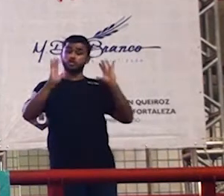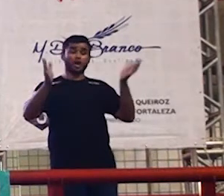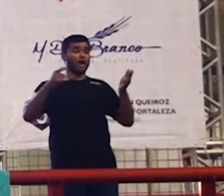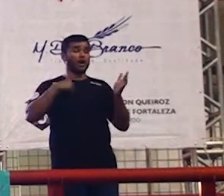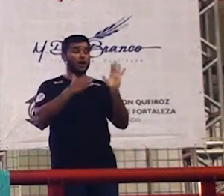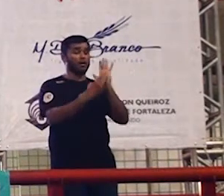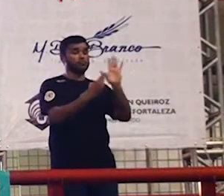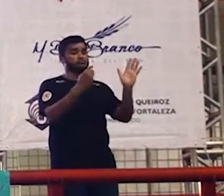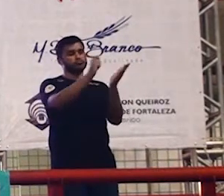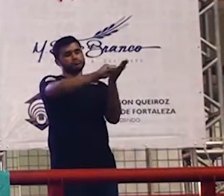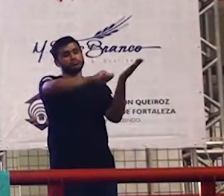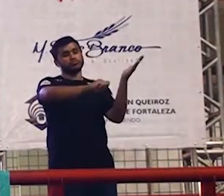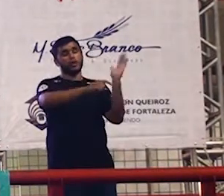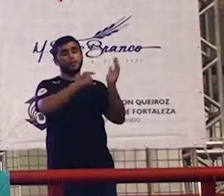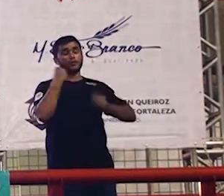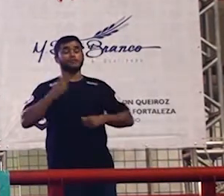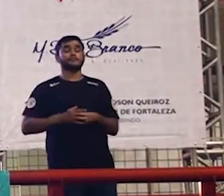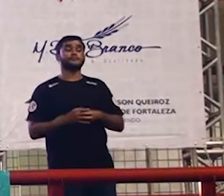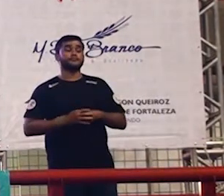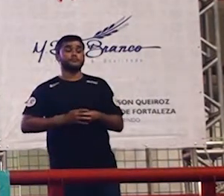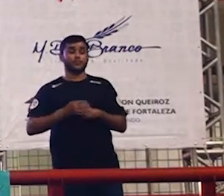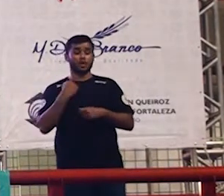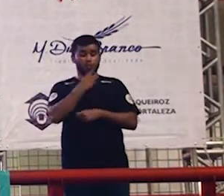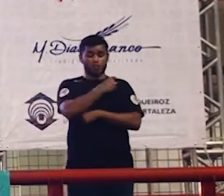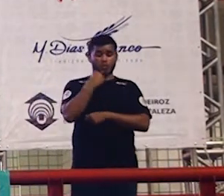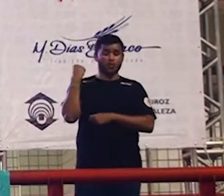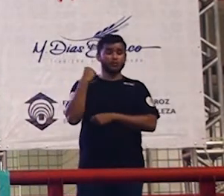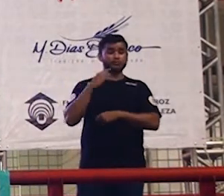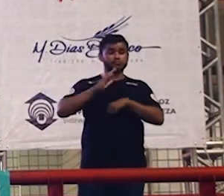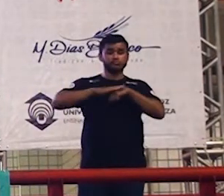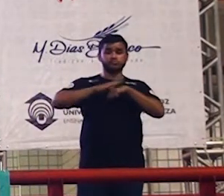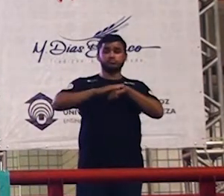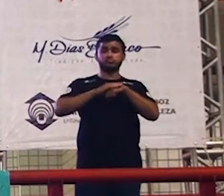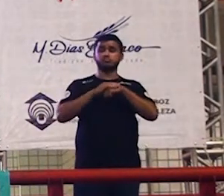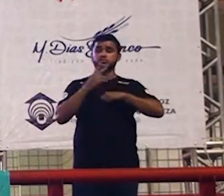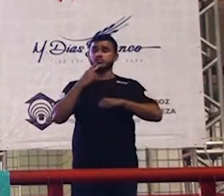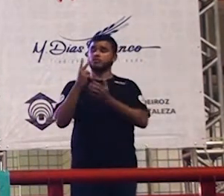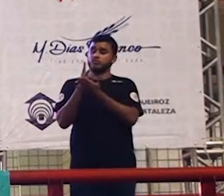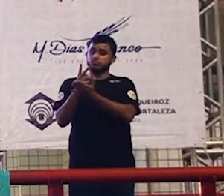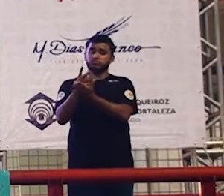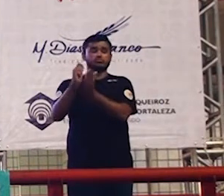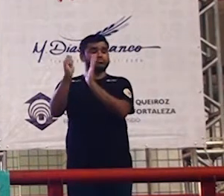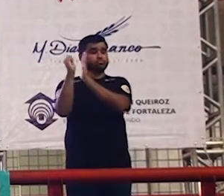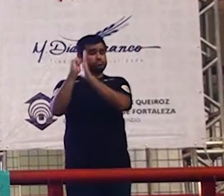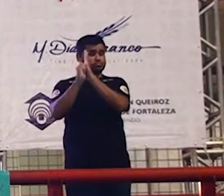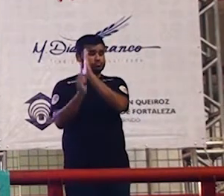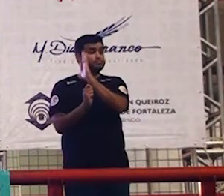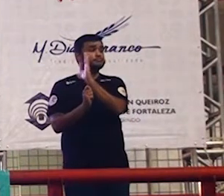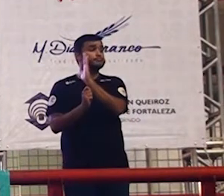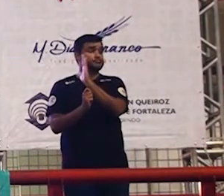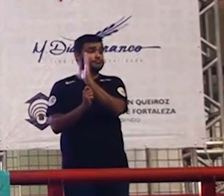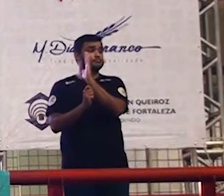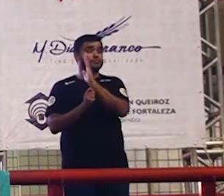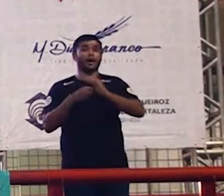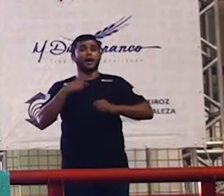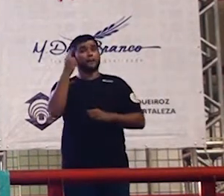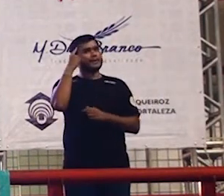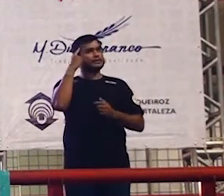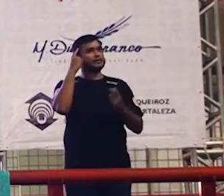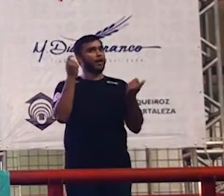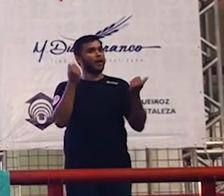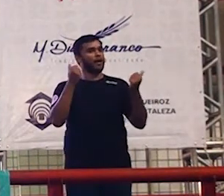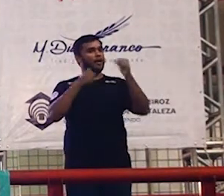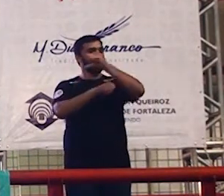morreu. O que é um defunto autor? É um morto que escreve. Então o Brás Cubas